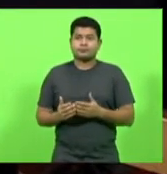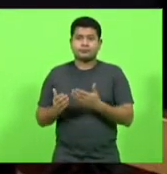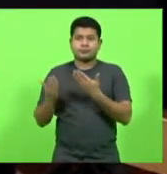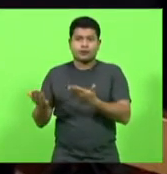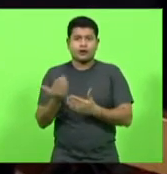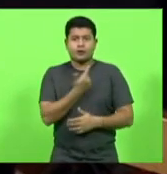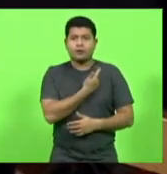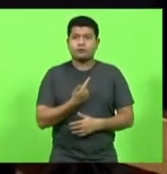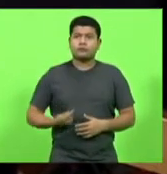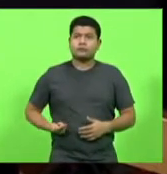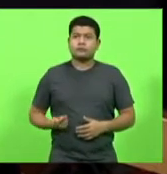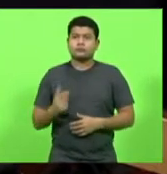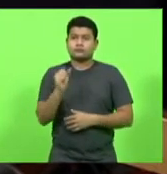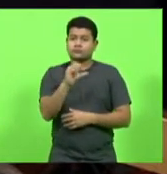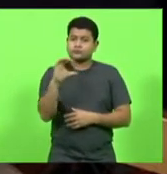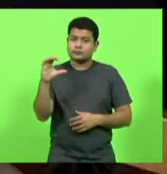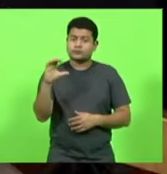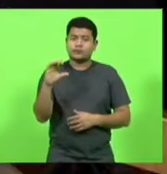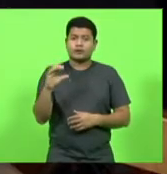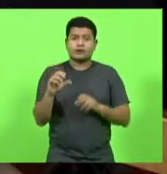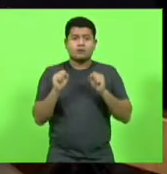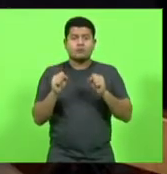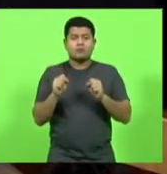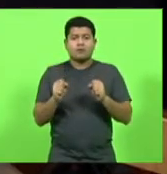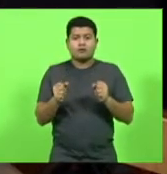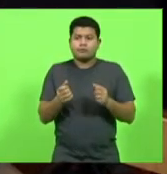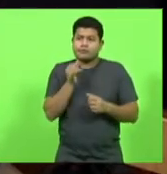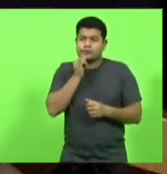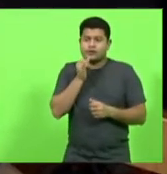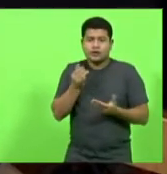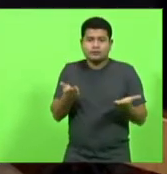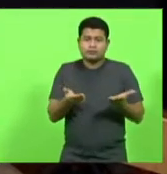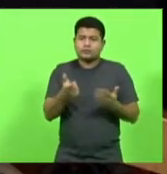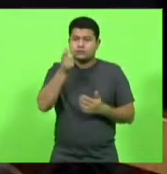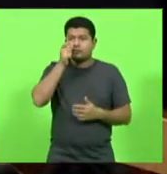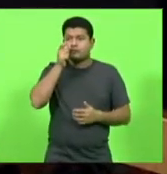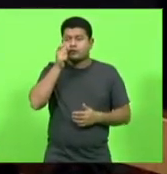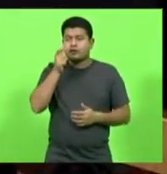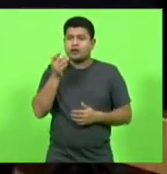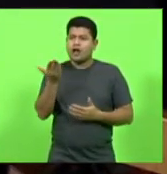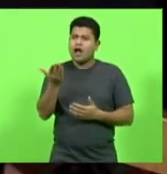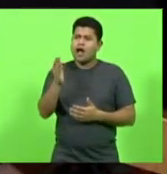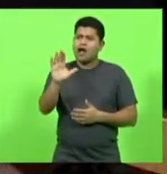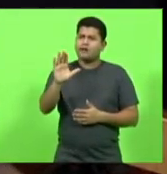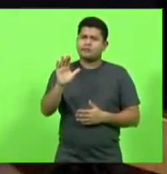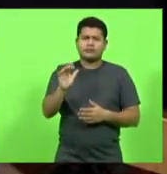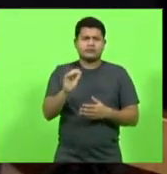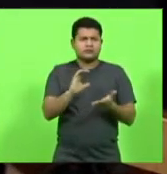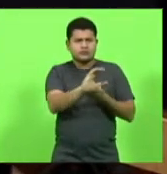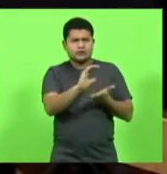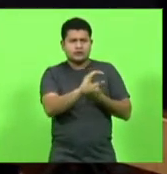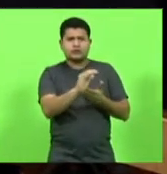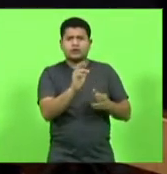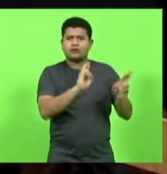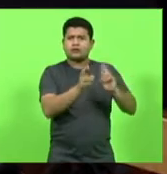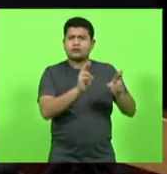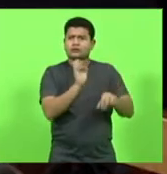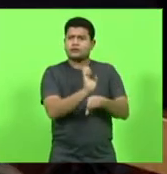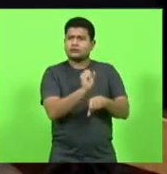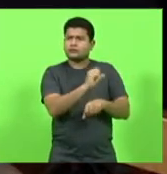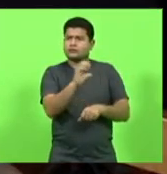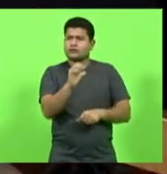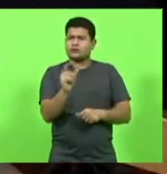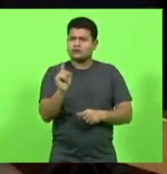Catarina poderia, a pessoa que está nos assistindo, pá, mas daí não está investindo em rodovias catarinenses? Não. O atual